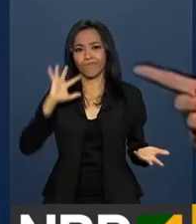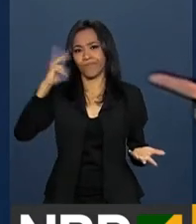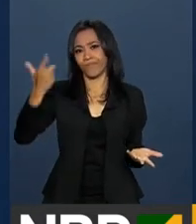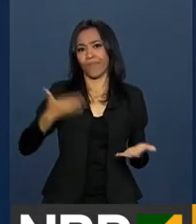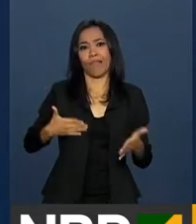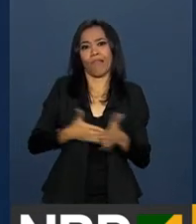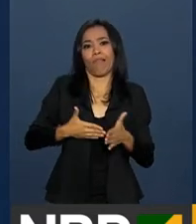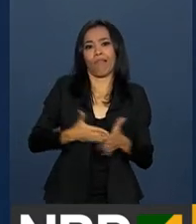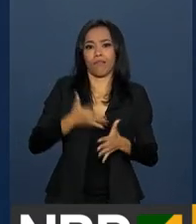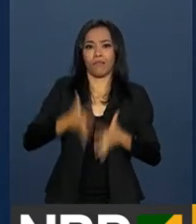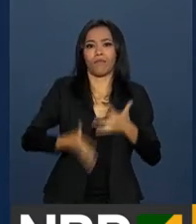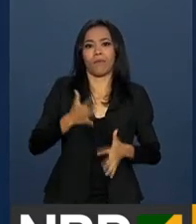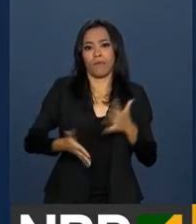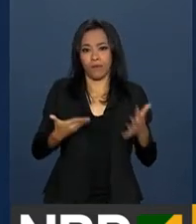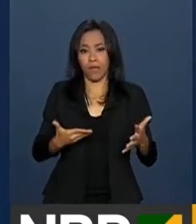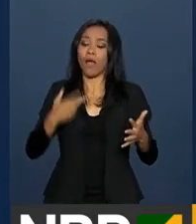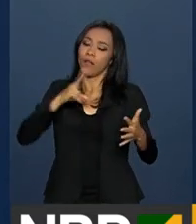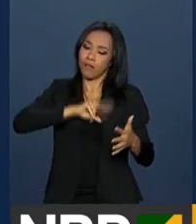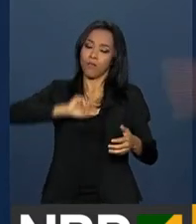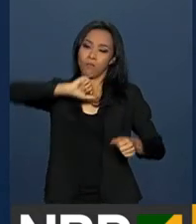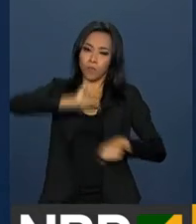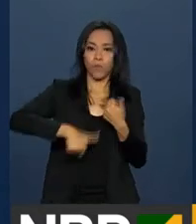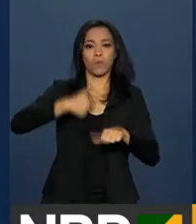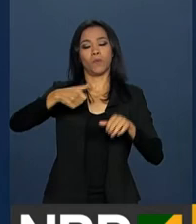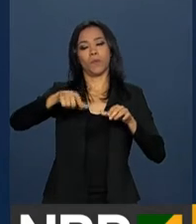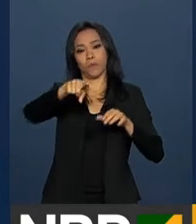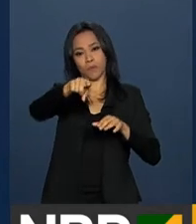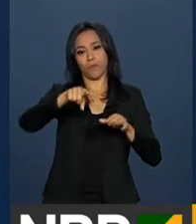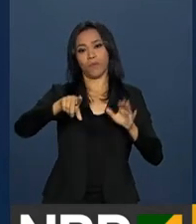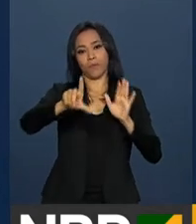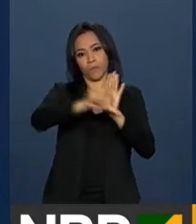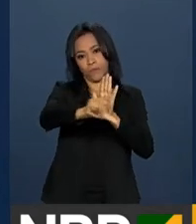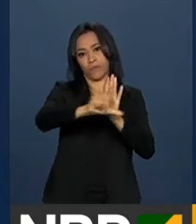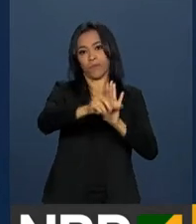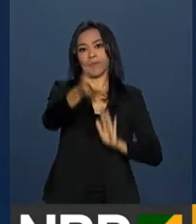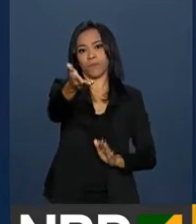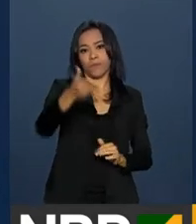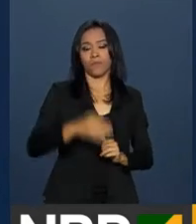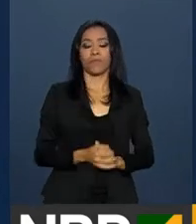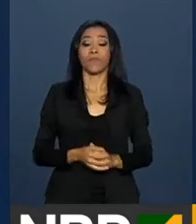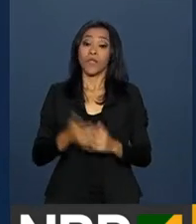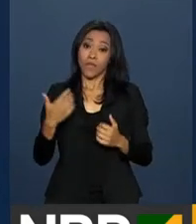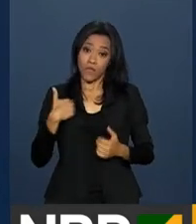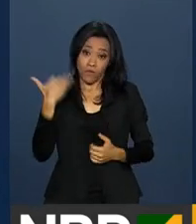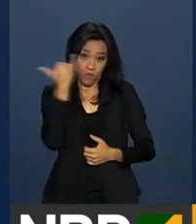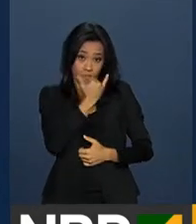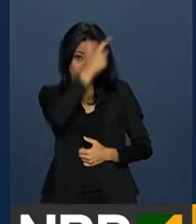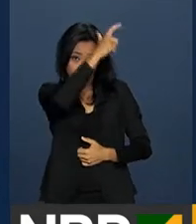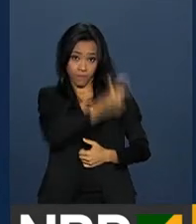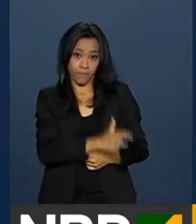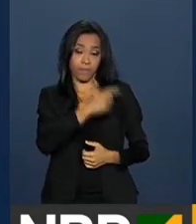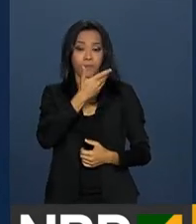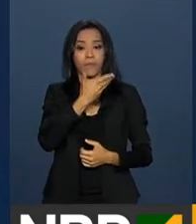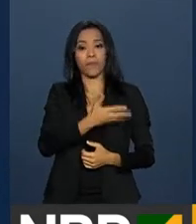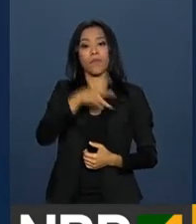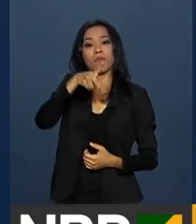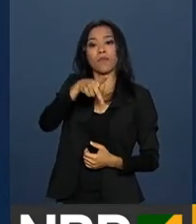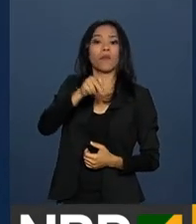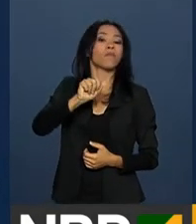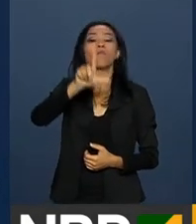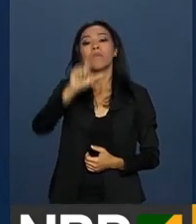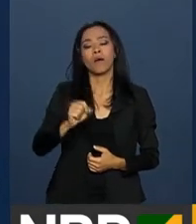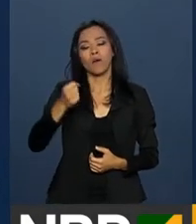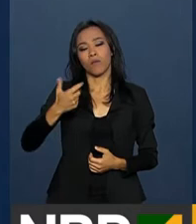Mas no Brasil, meus amigos, é assim. E eu acho, Paulo, vou tomar a liberdade de dizer,